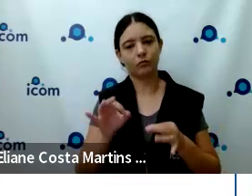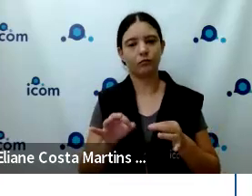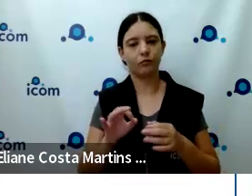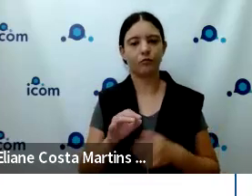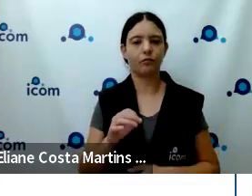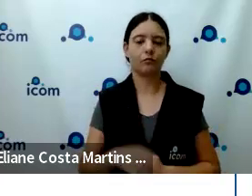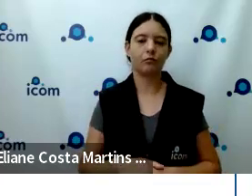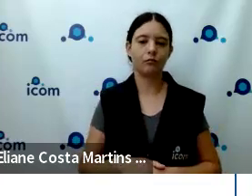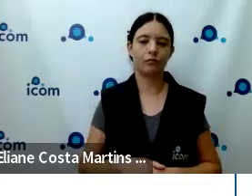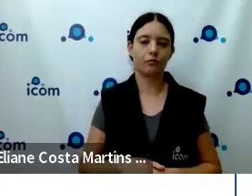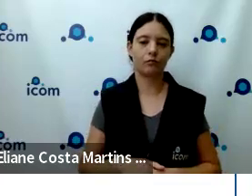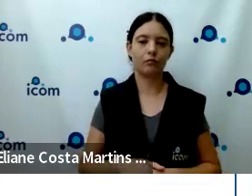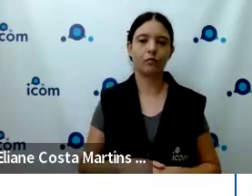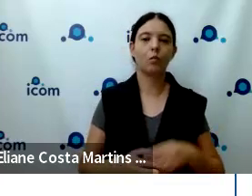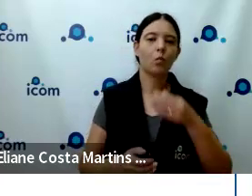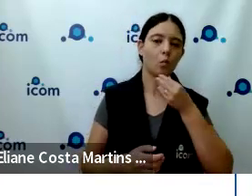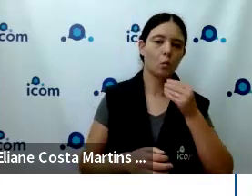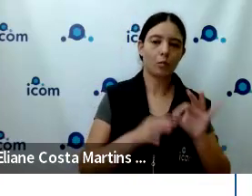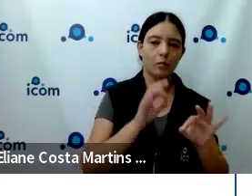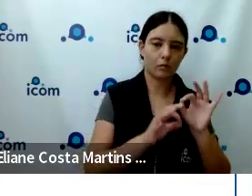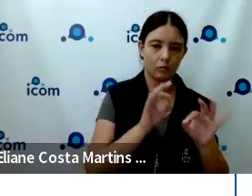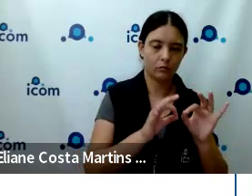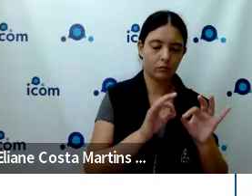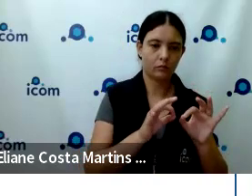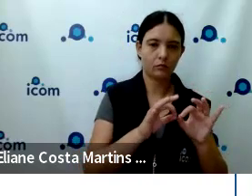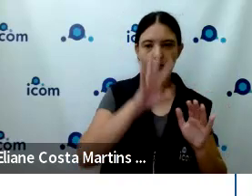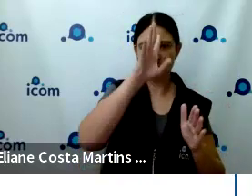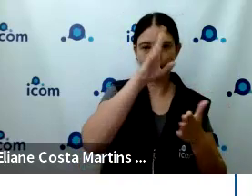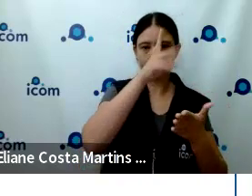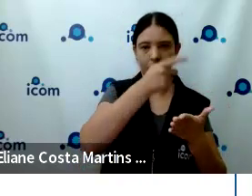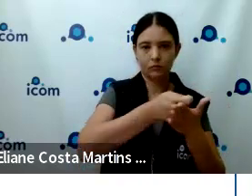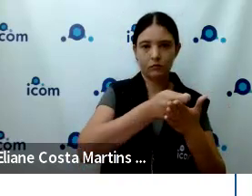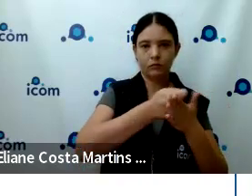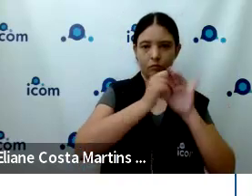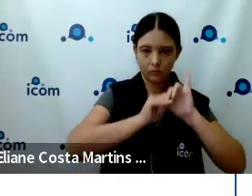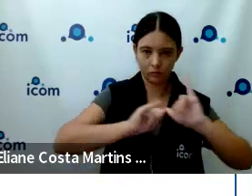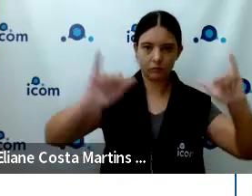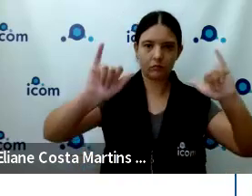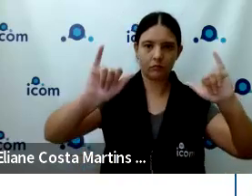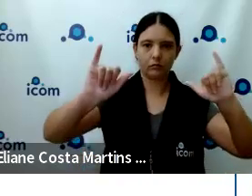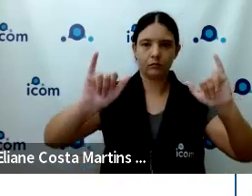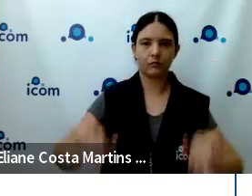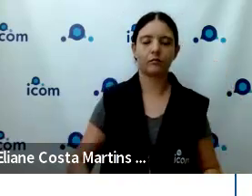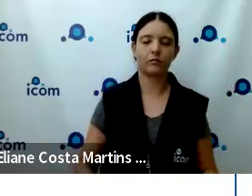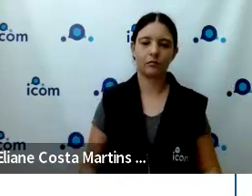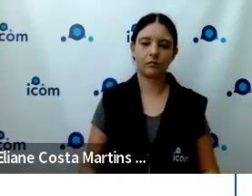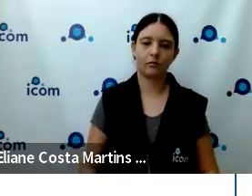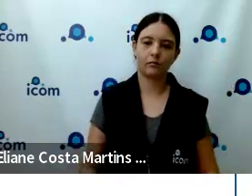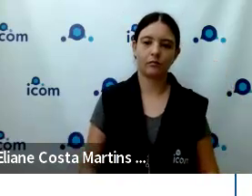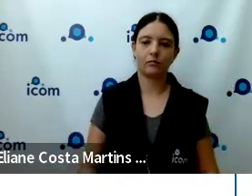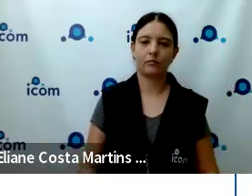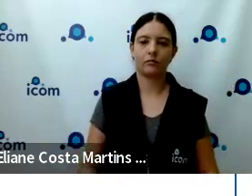nenhum, e o juiz emite a decisão sobre esta reclamação.